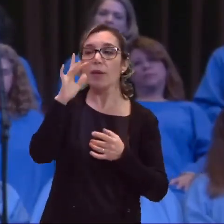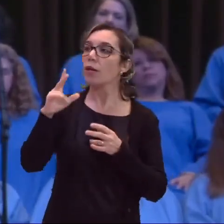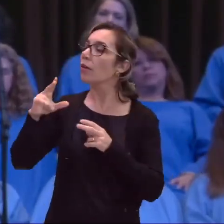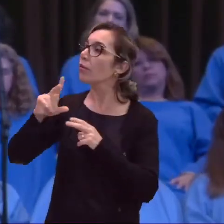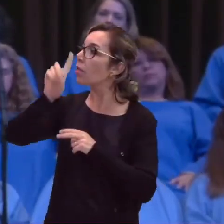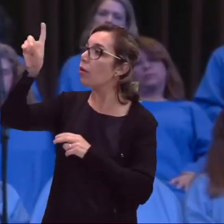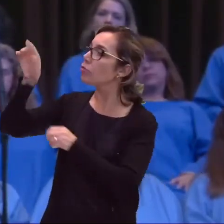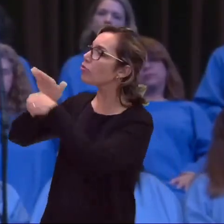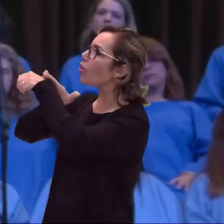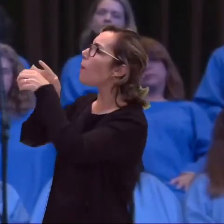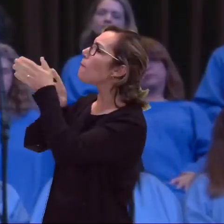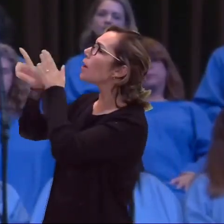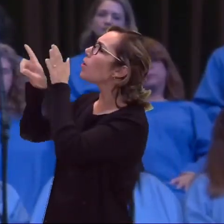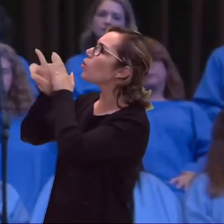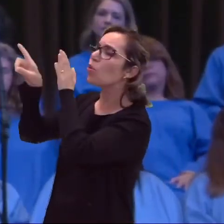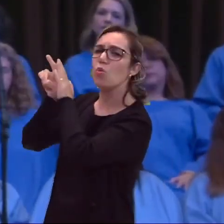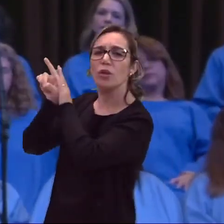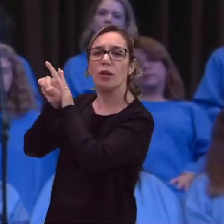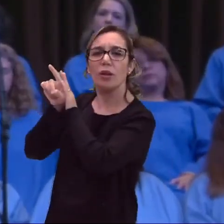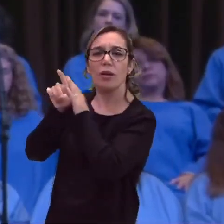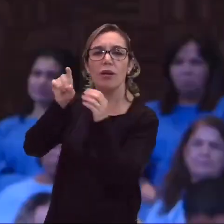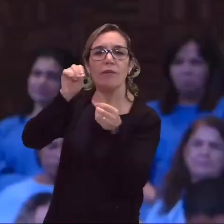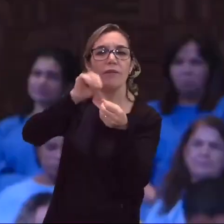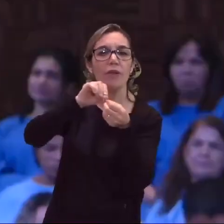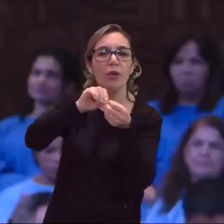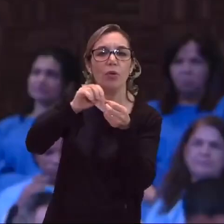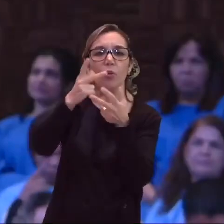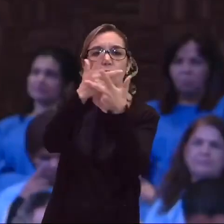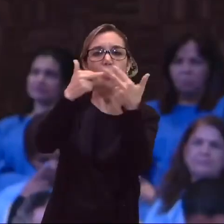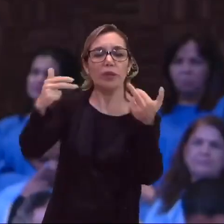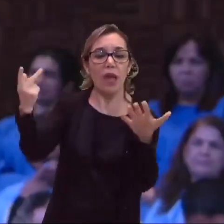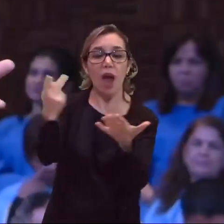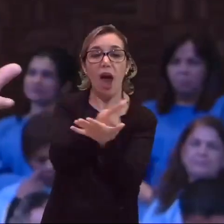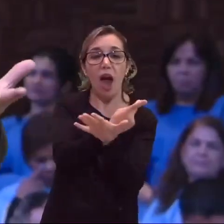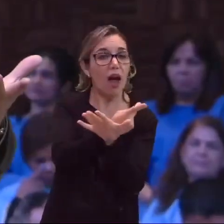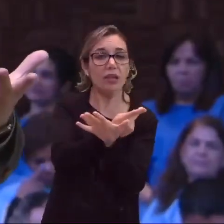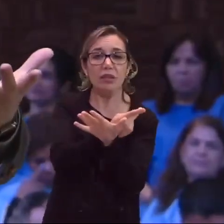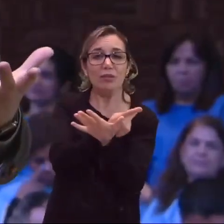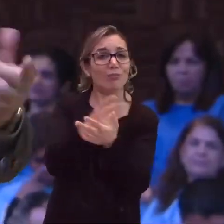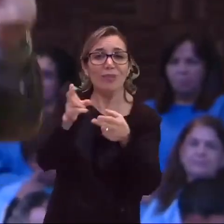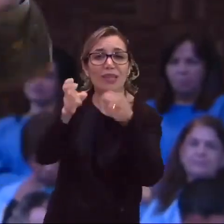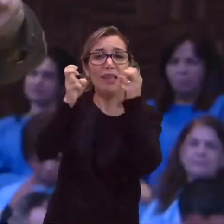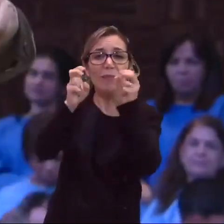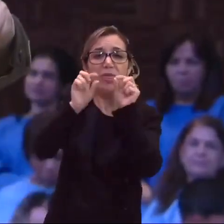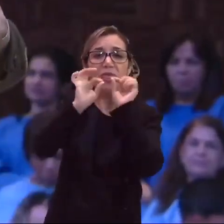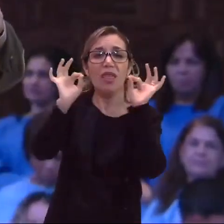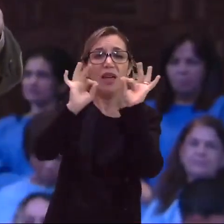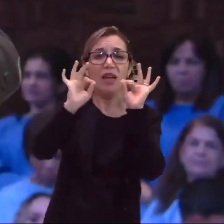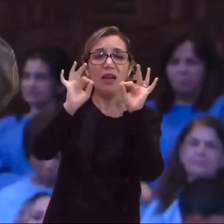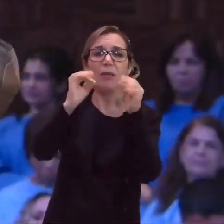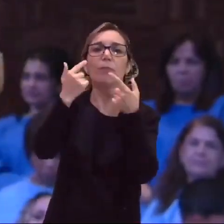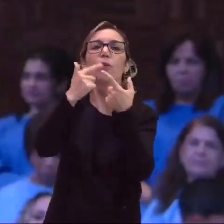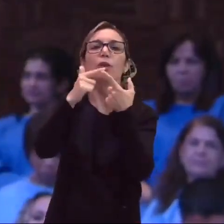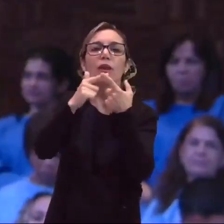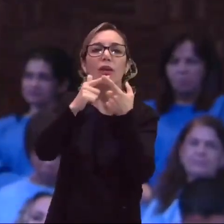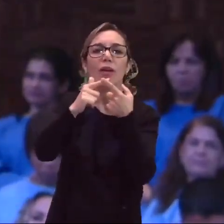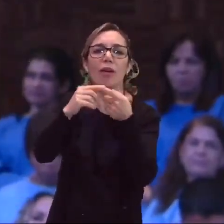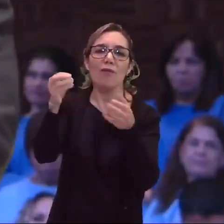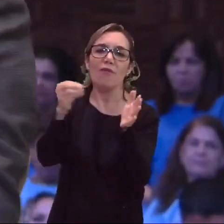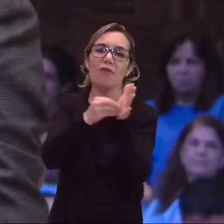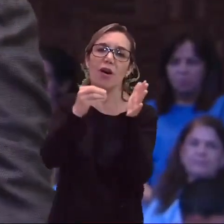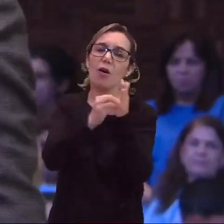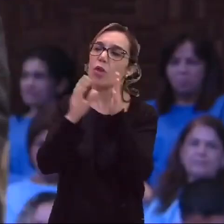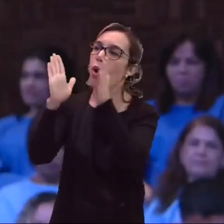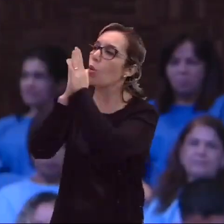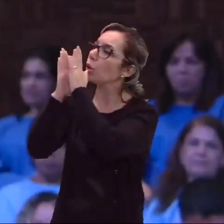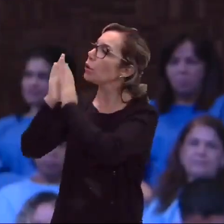faz negócios errados fala coisa errada tá no lugar errado e não percebe mas é lá na oração que o senhor vai